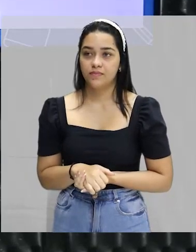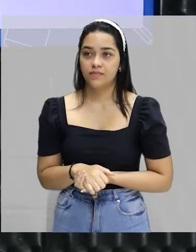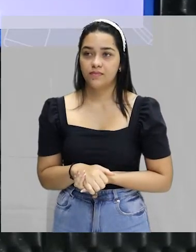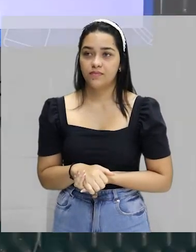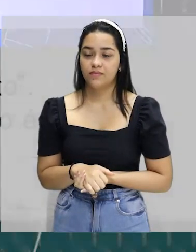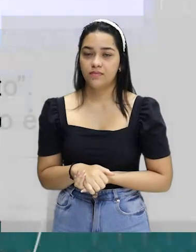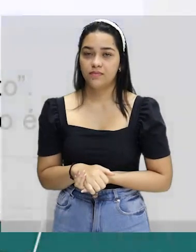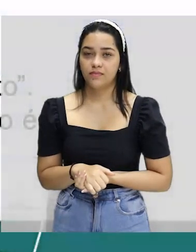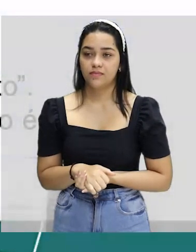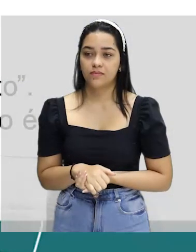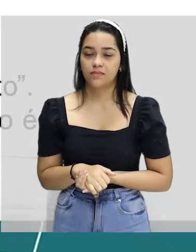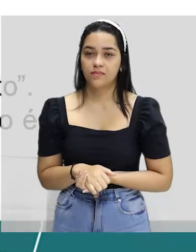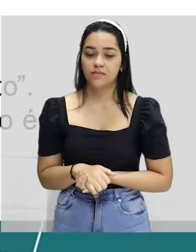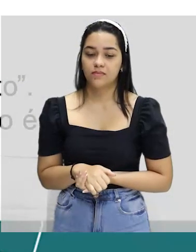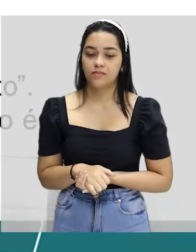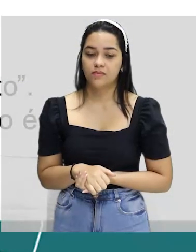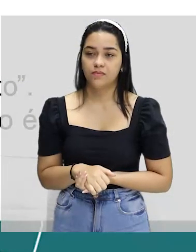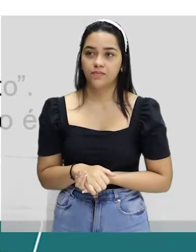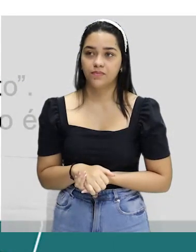Vamos lá?